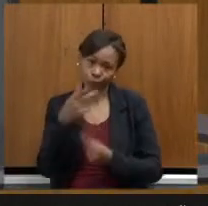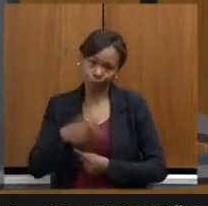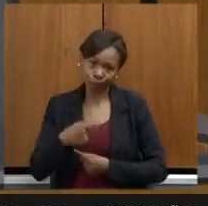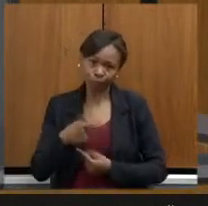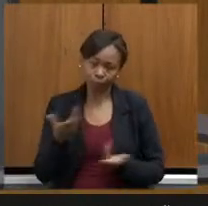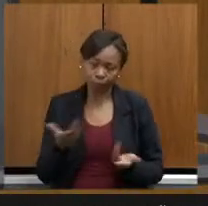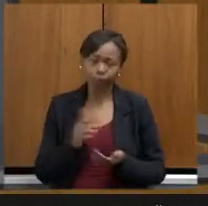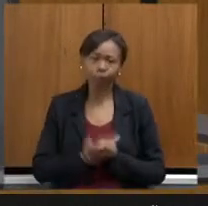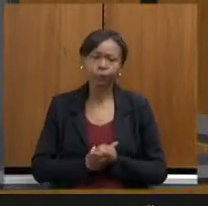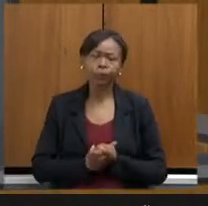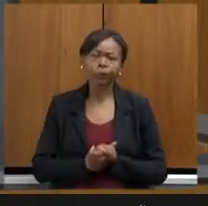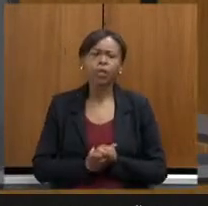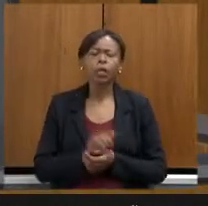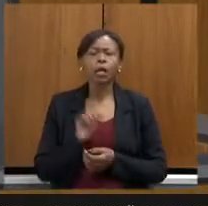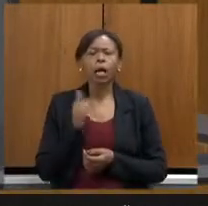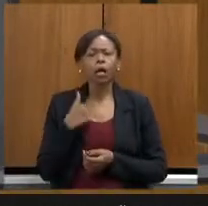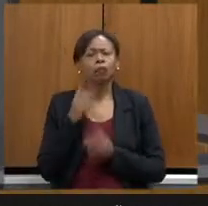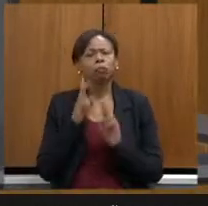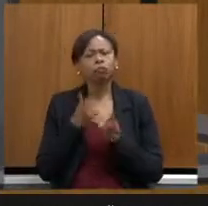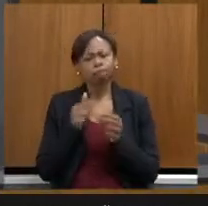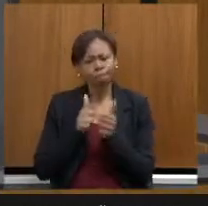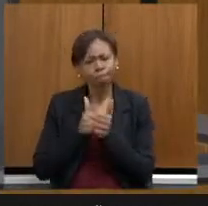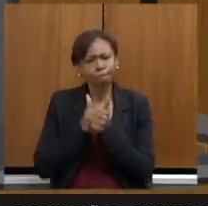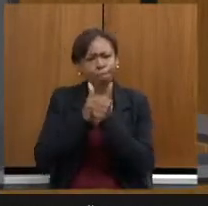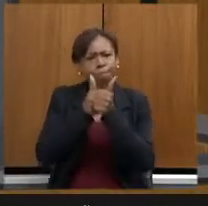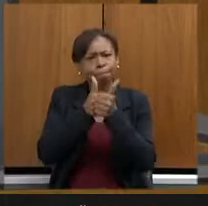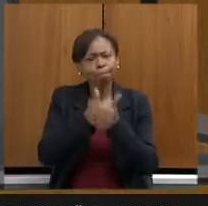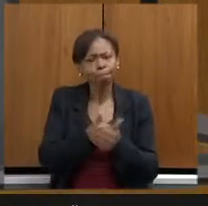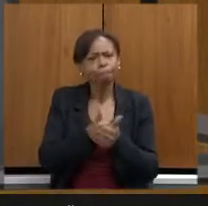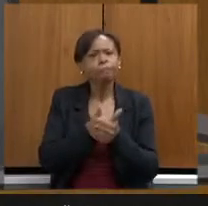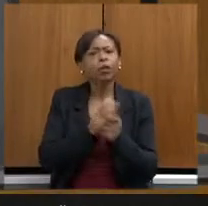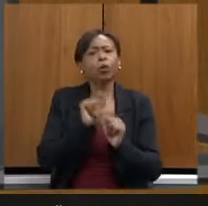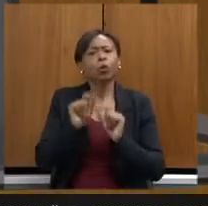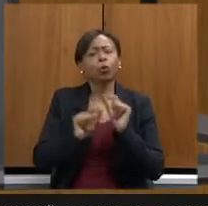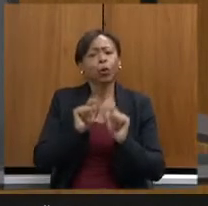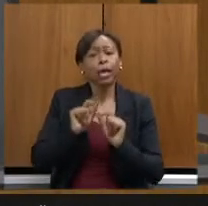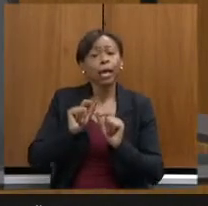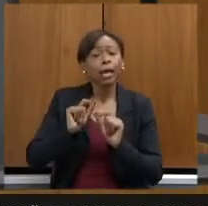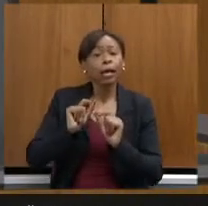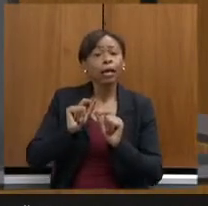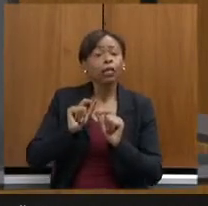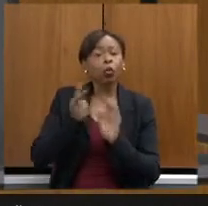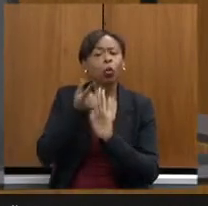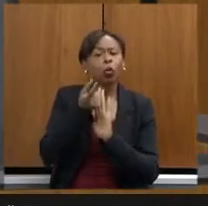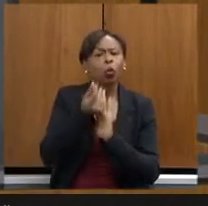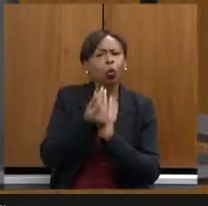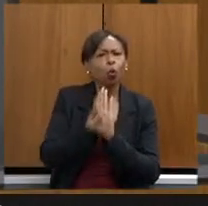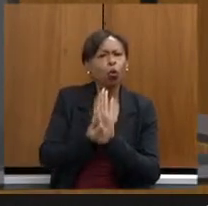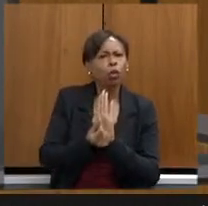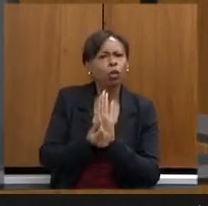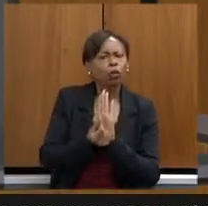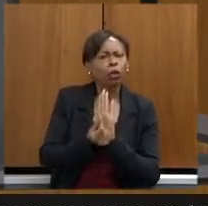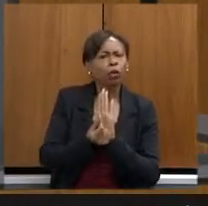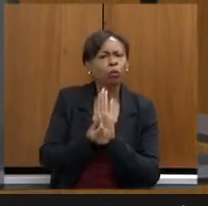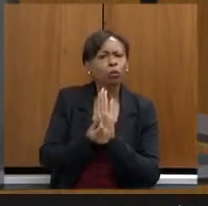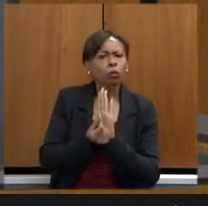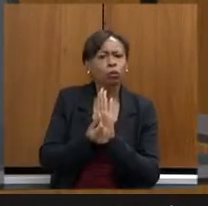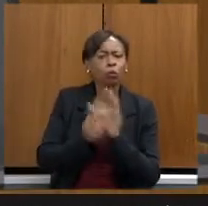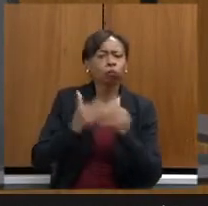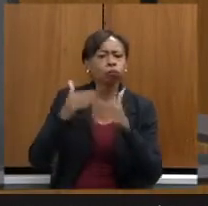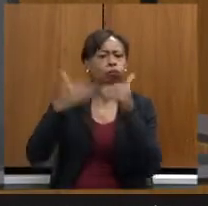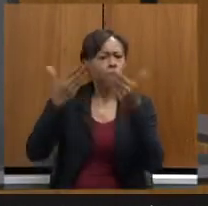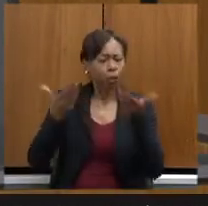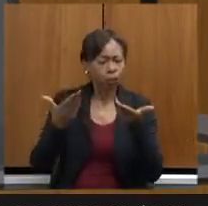nessa questão Eu venho acompanhando sempre a evolução das questões do orçamento notadamente de execução